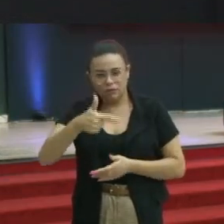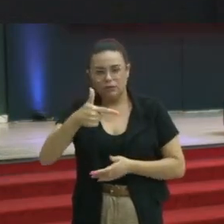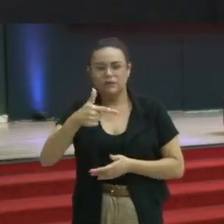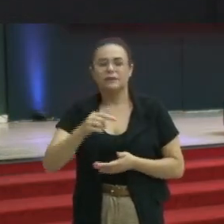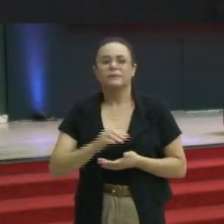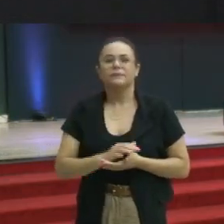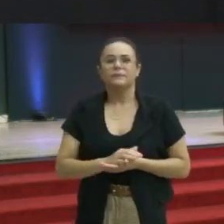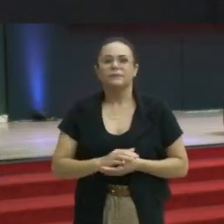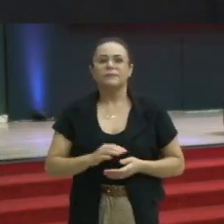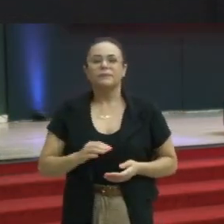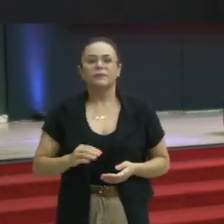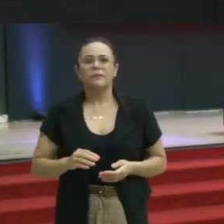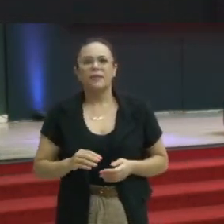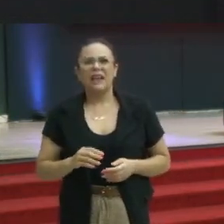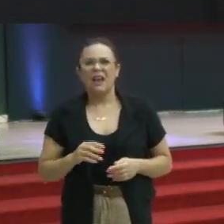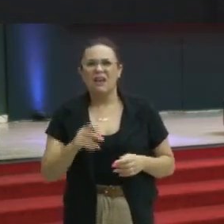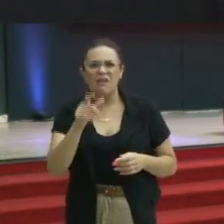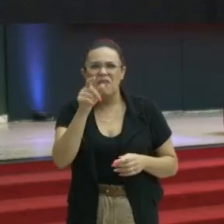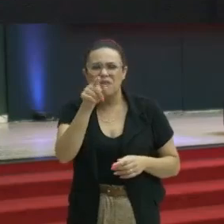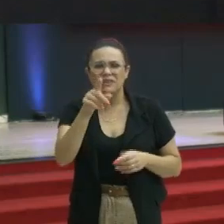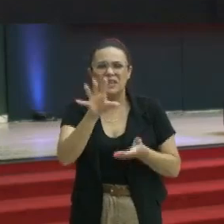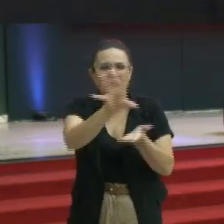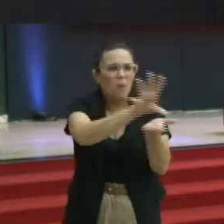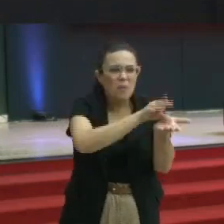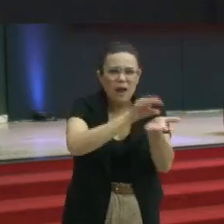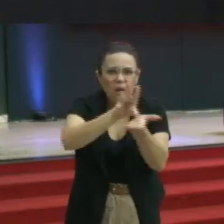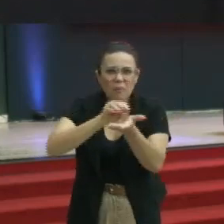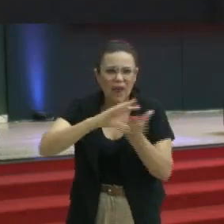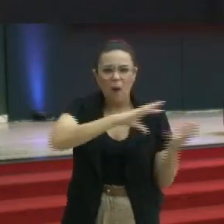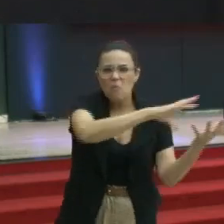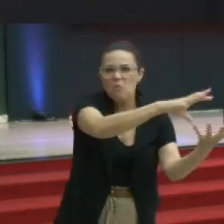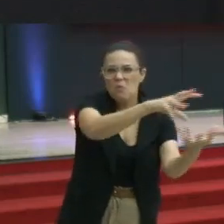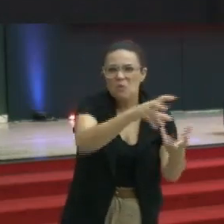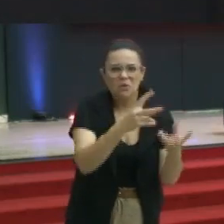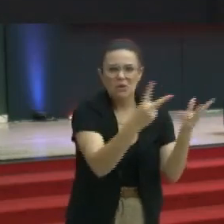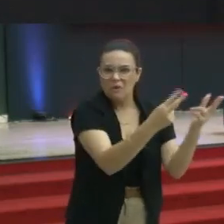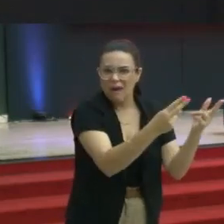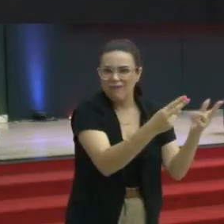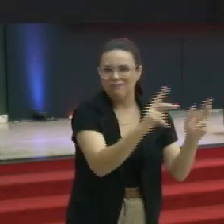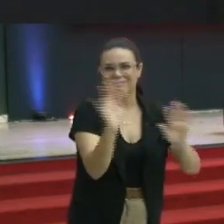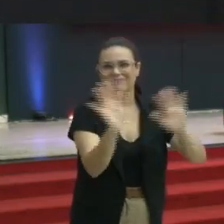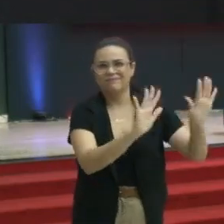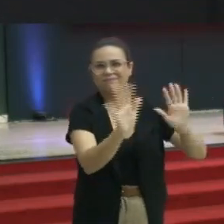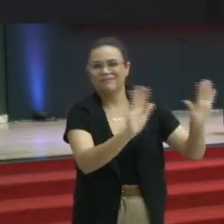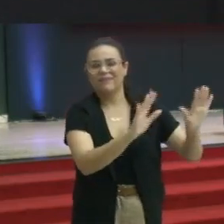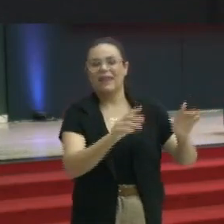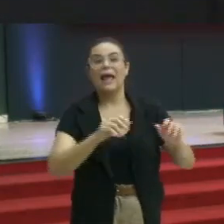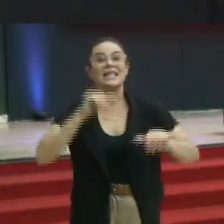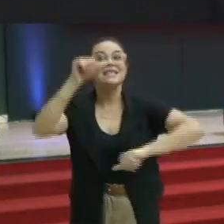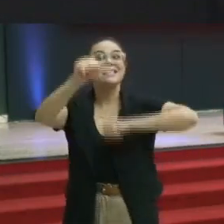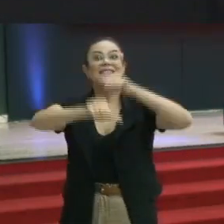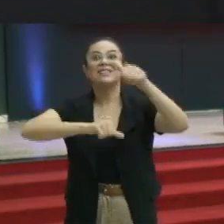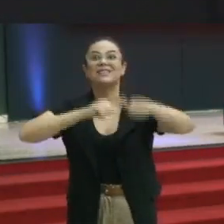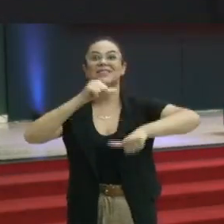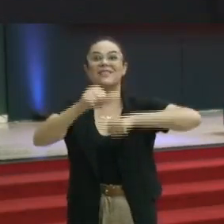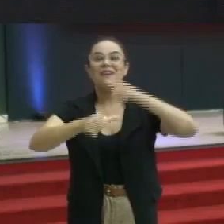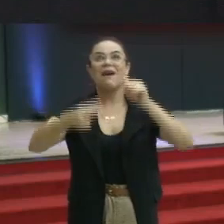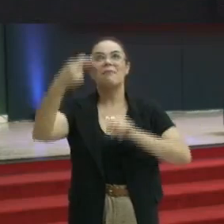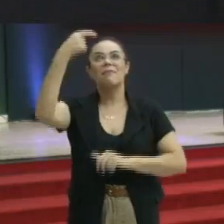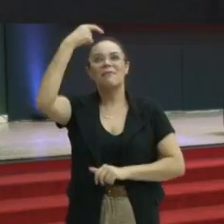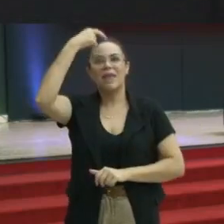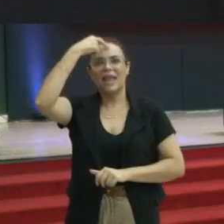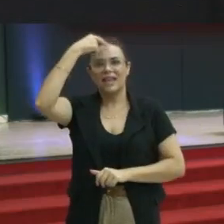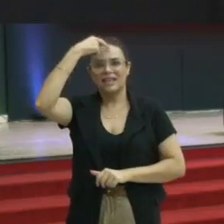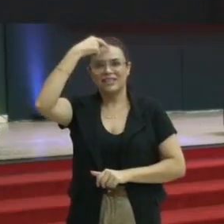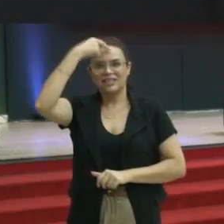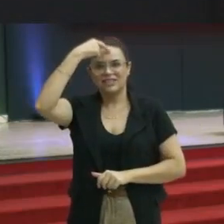se amoldem ao padrão deste mundo, mas transformem-se pela renovação da sua mente, para